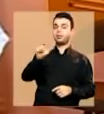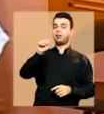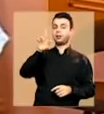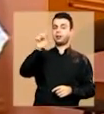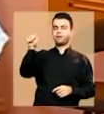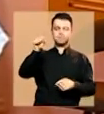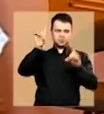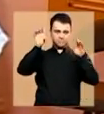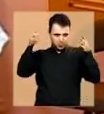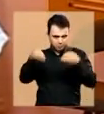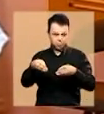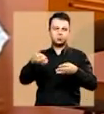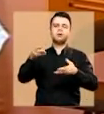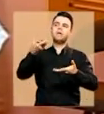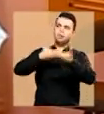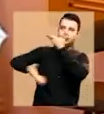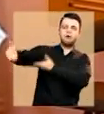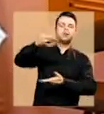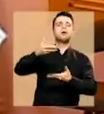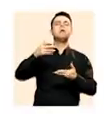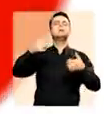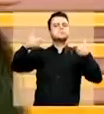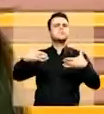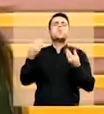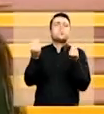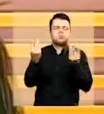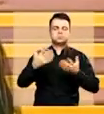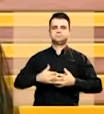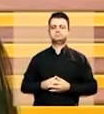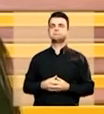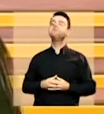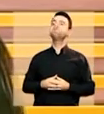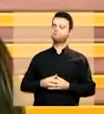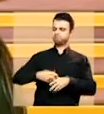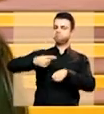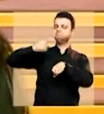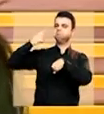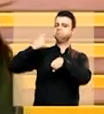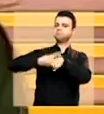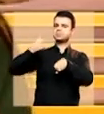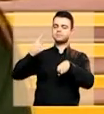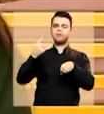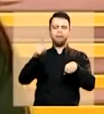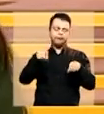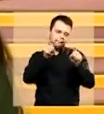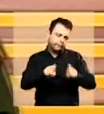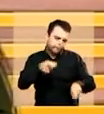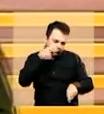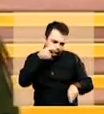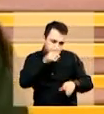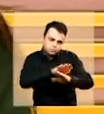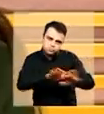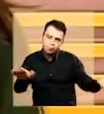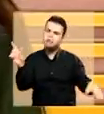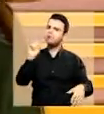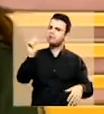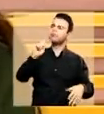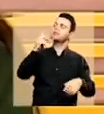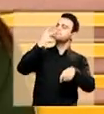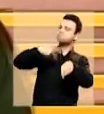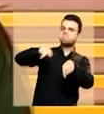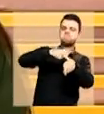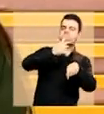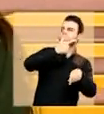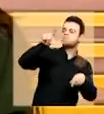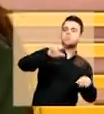em intercâmbio, destaca a riqueza dessa vivência. A experiência real, daquela que você sai da internet, você sai da vida